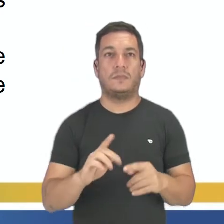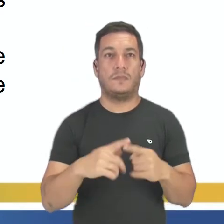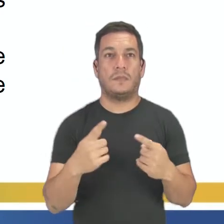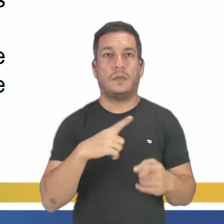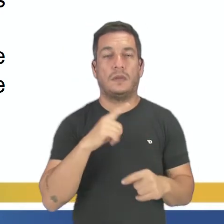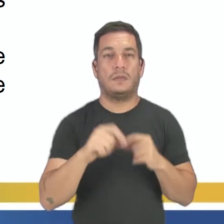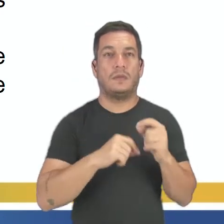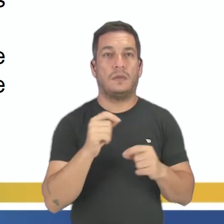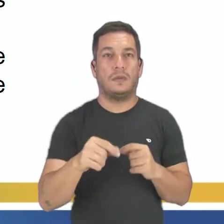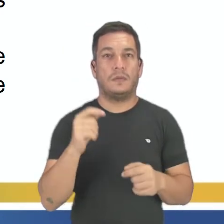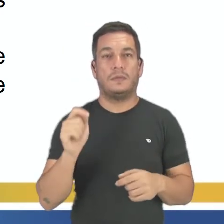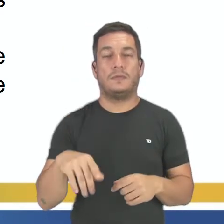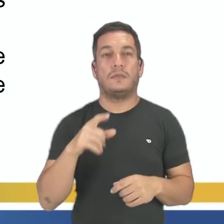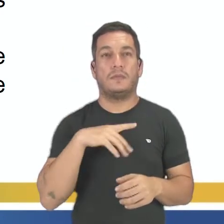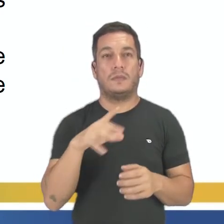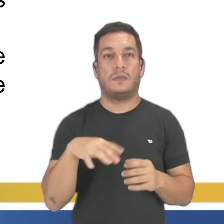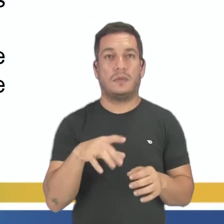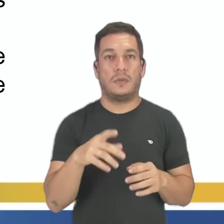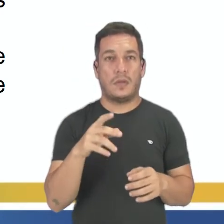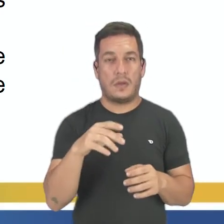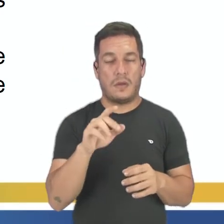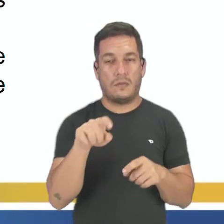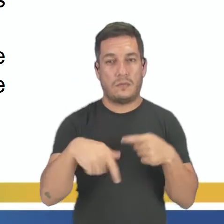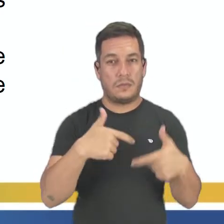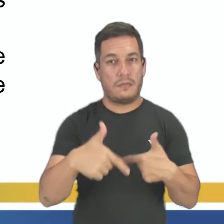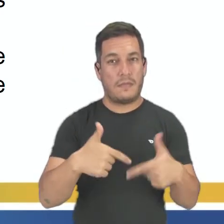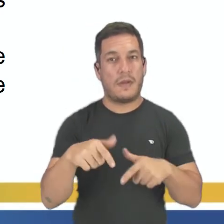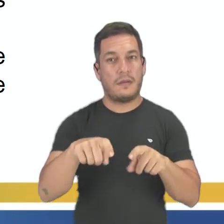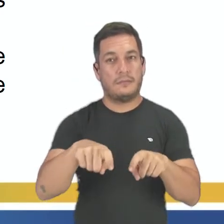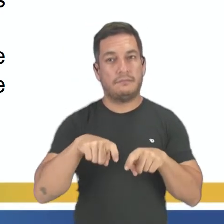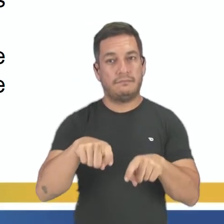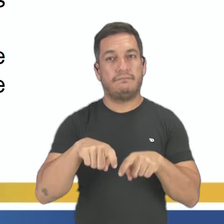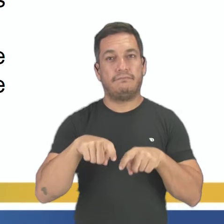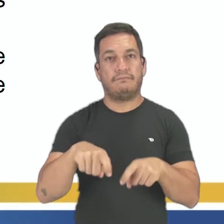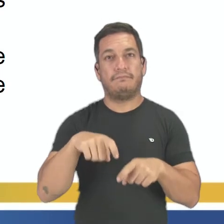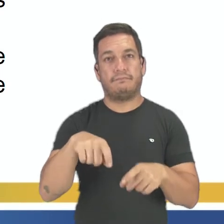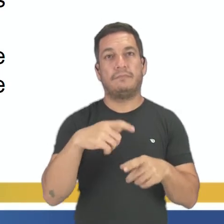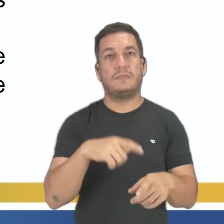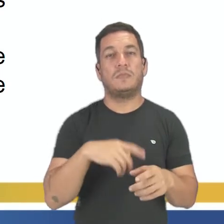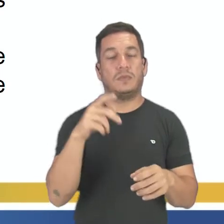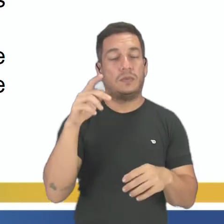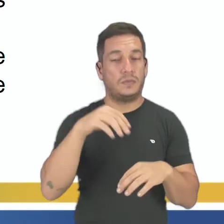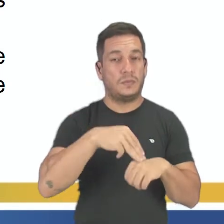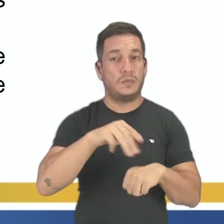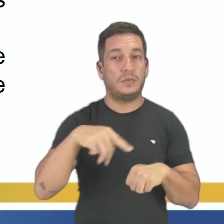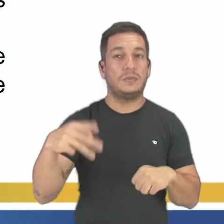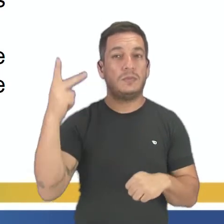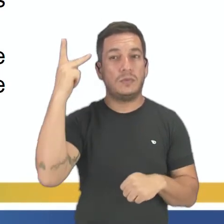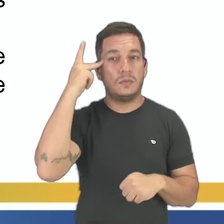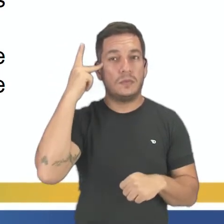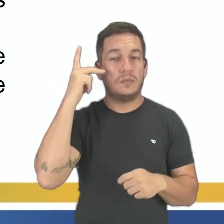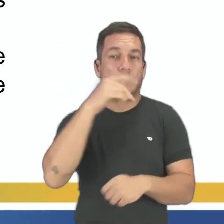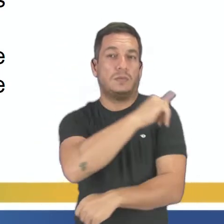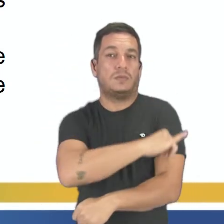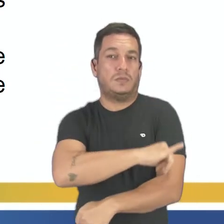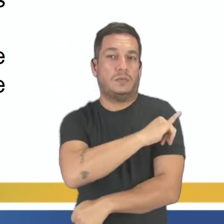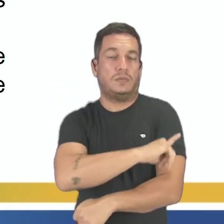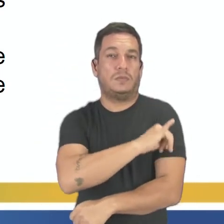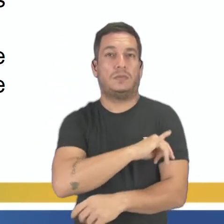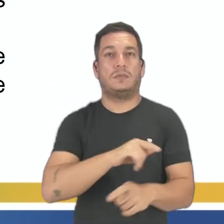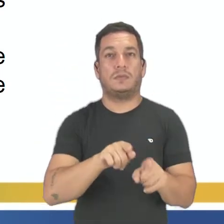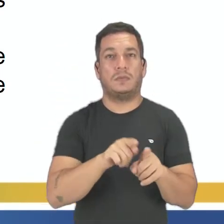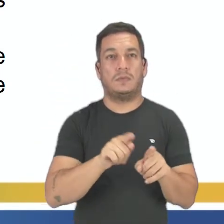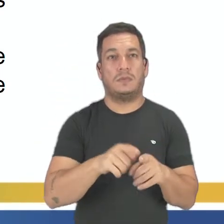uma concentração da atividade industrial, particularmente nos municípios de São Paulo e Rio de Janeiro. Dentre outras